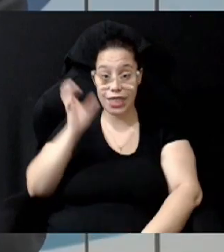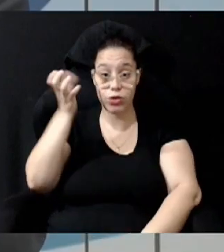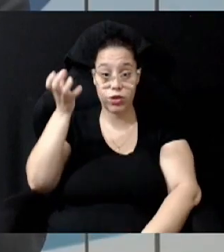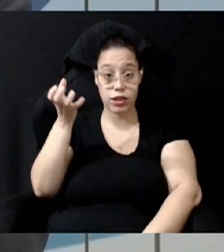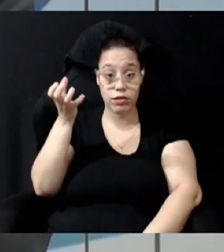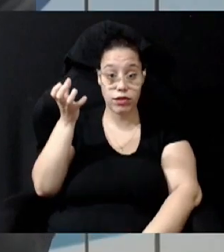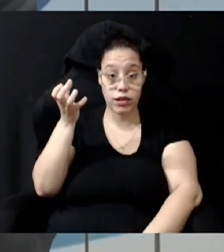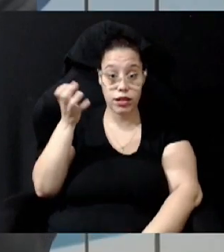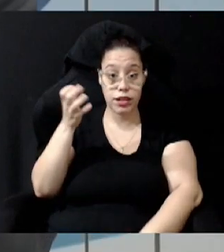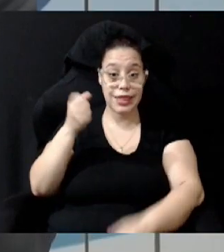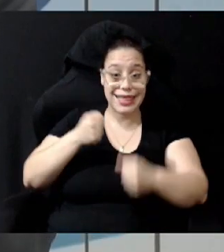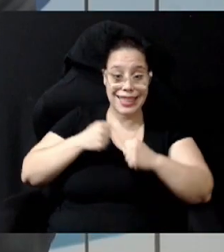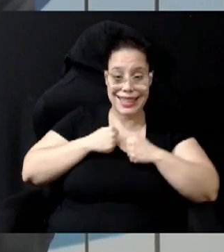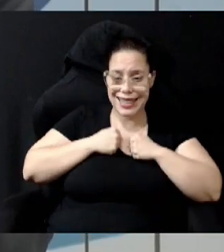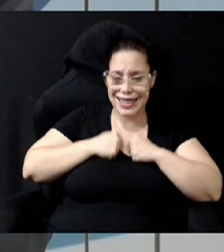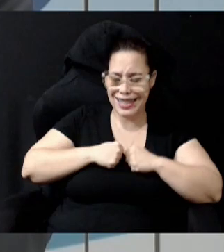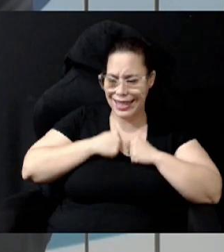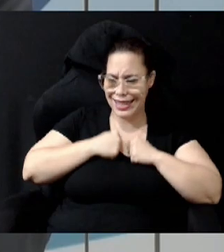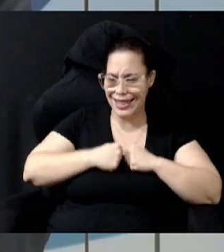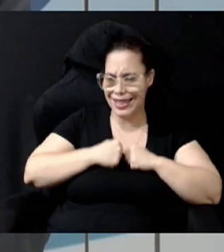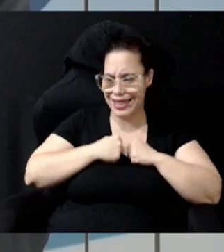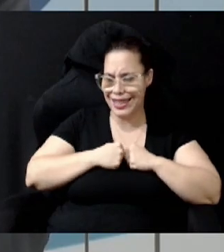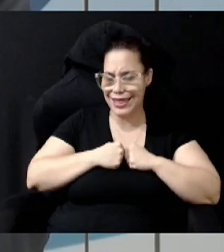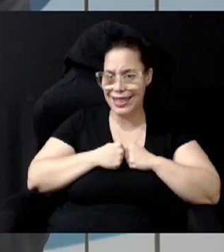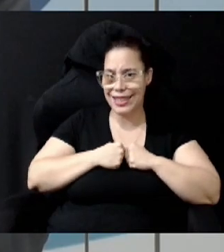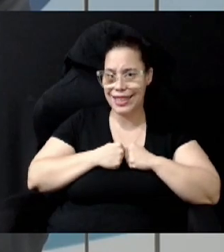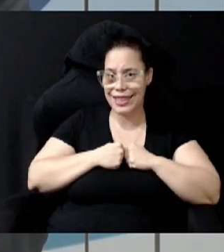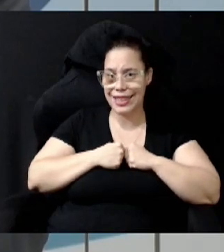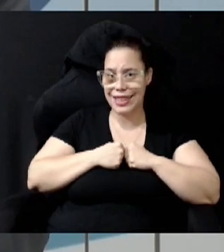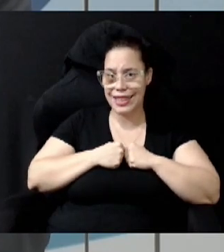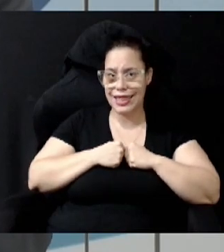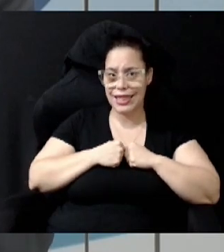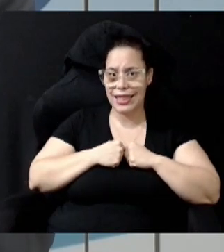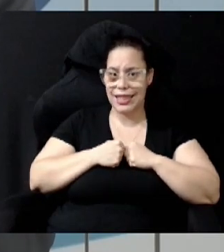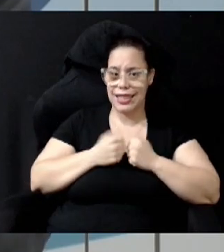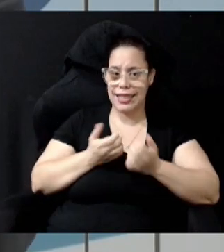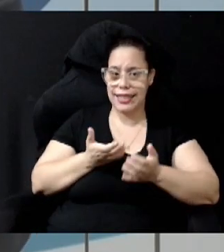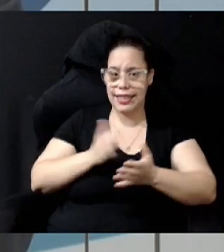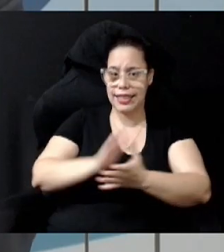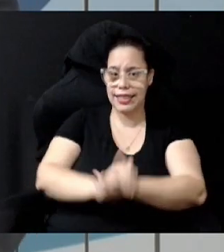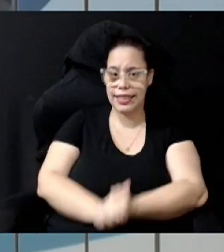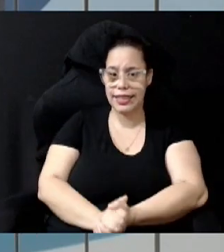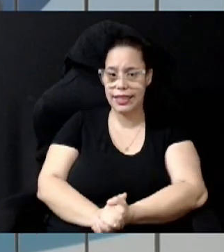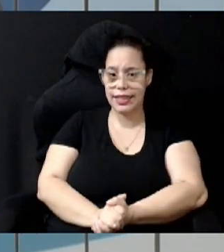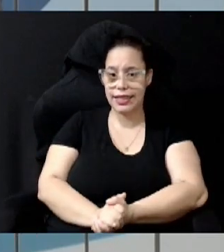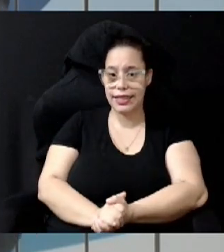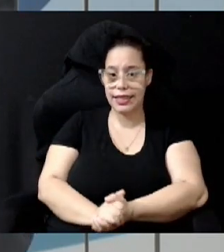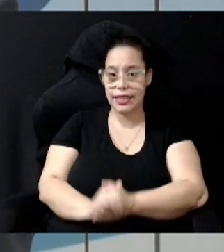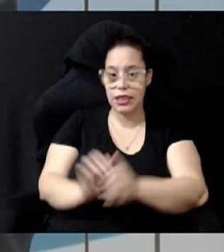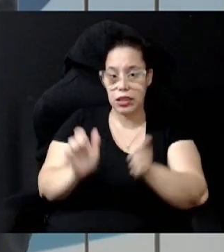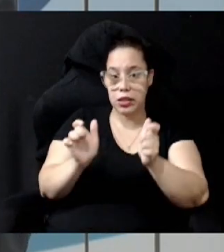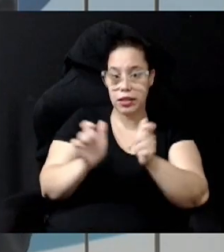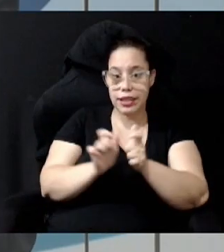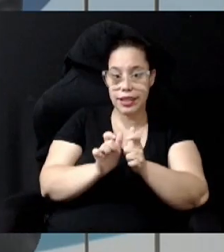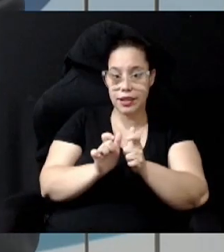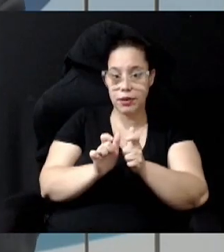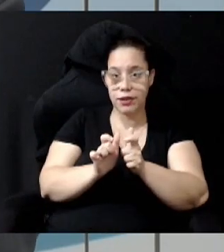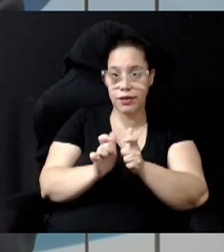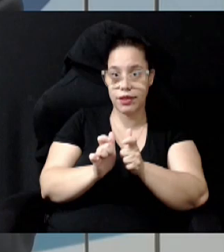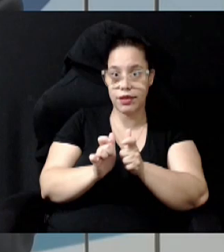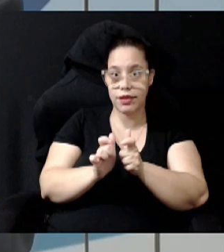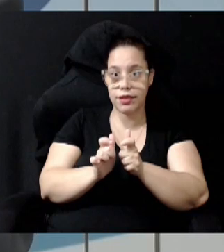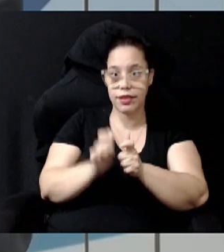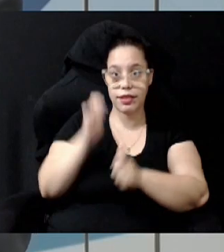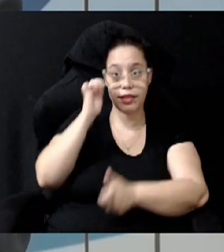tensão, uma tensão primária, né? Ou uma tensão de baixa intensidade, como diz o Boaventura. Sim.